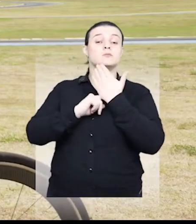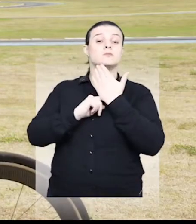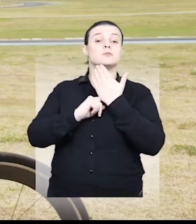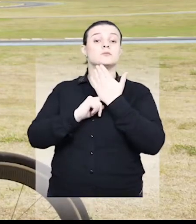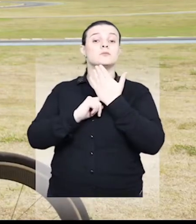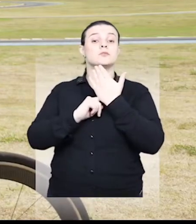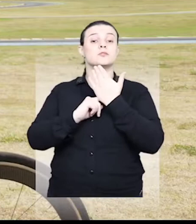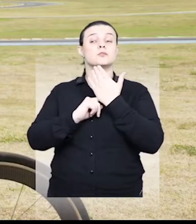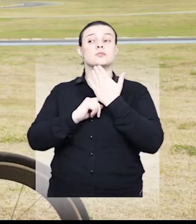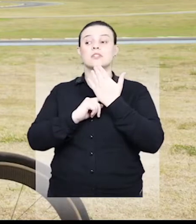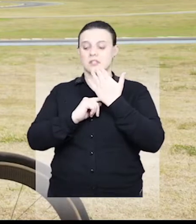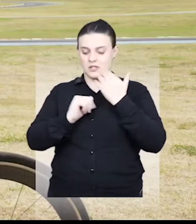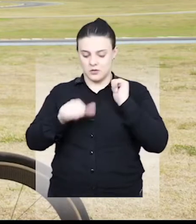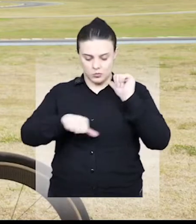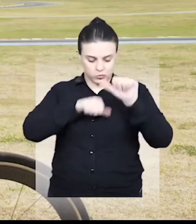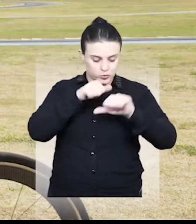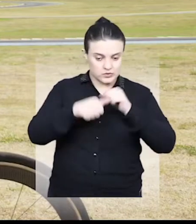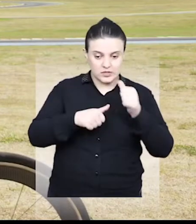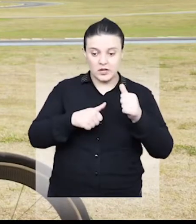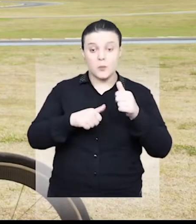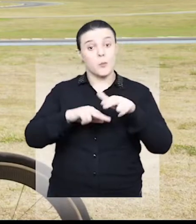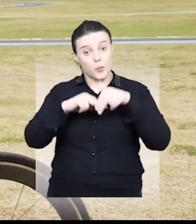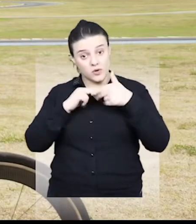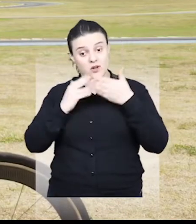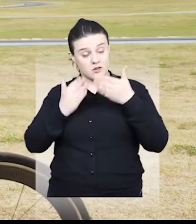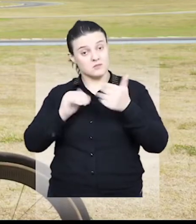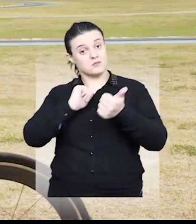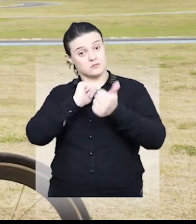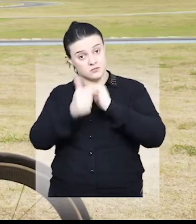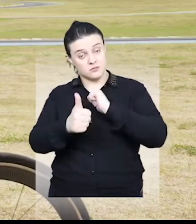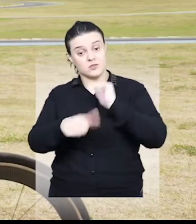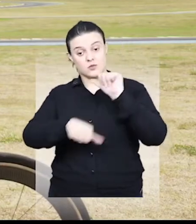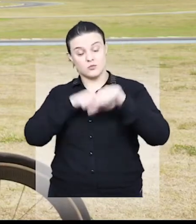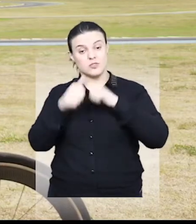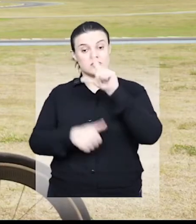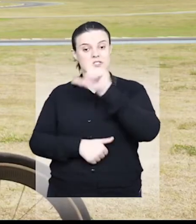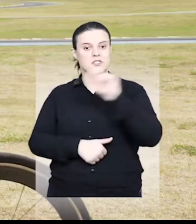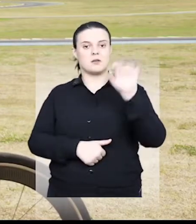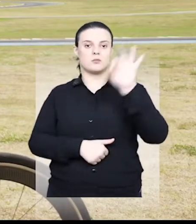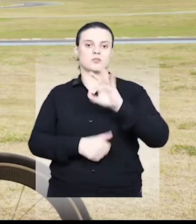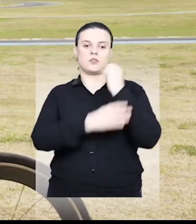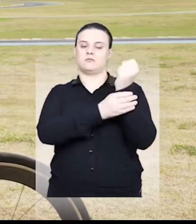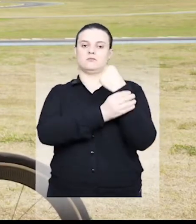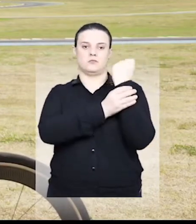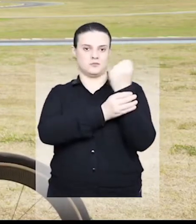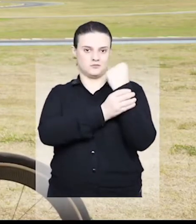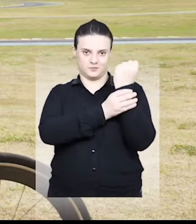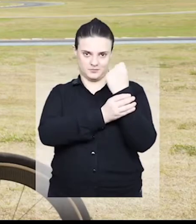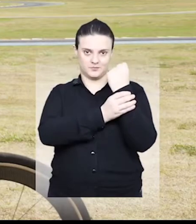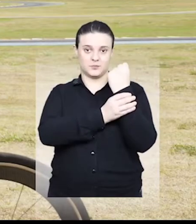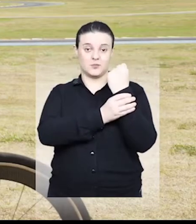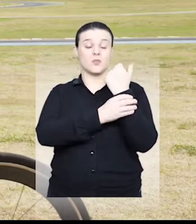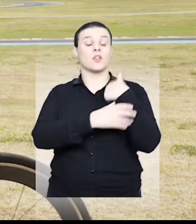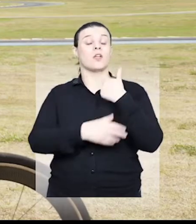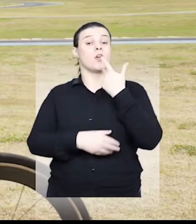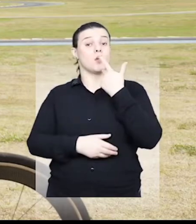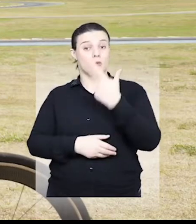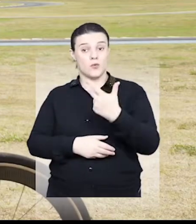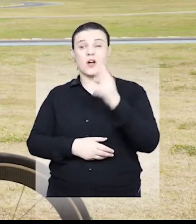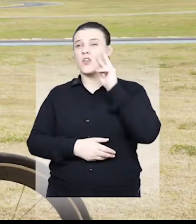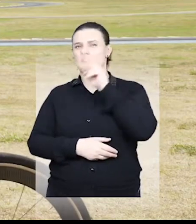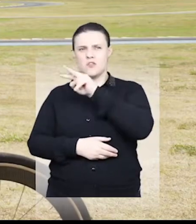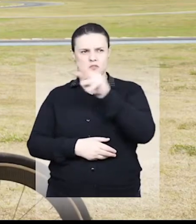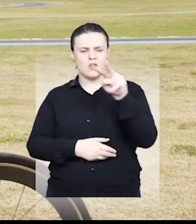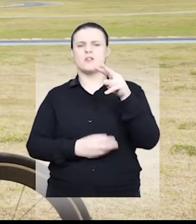fez me tornar, né, através do esporte, eu me tornei 100% reabilitado. Eu digo isso